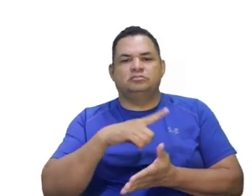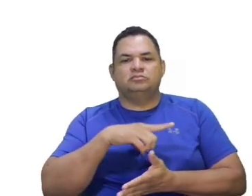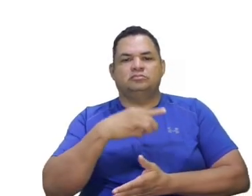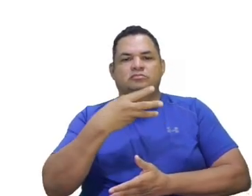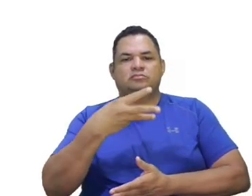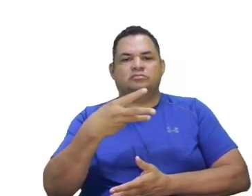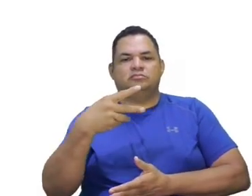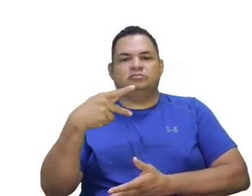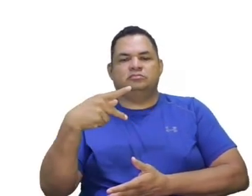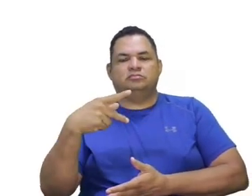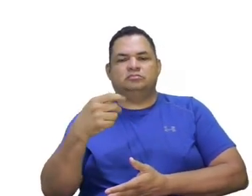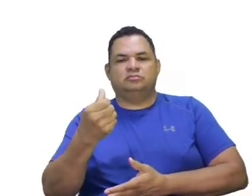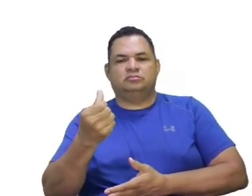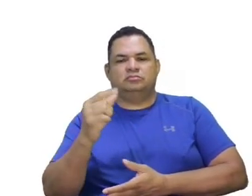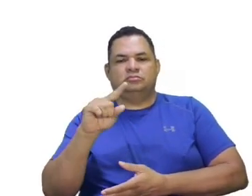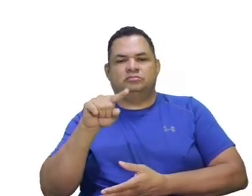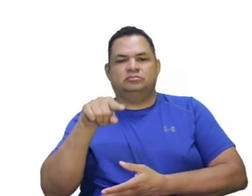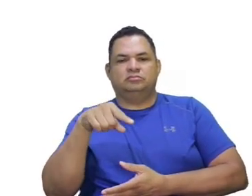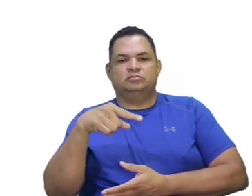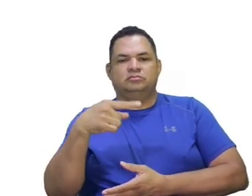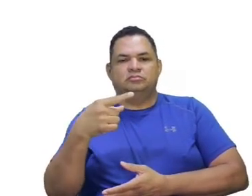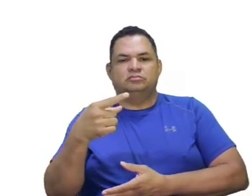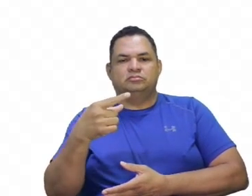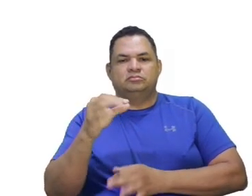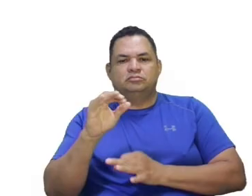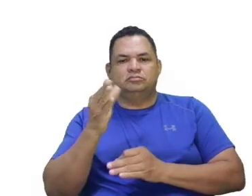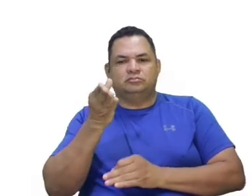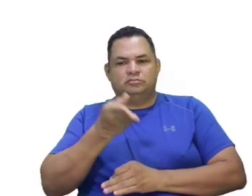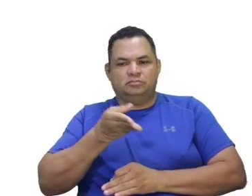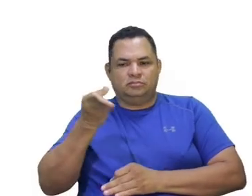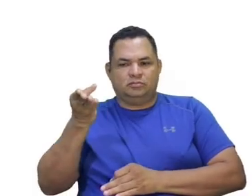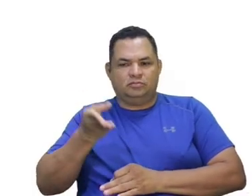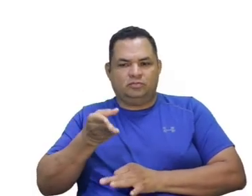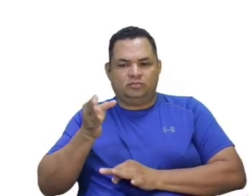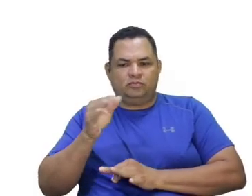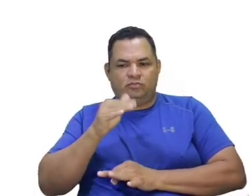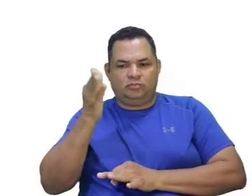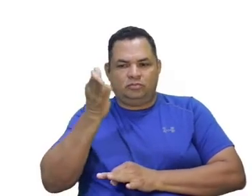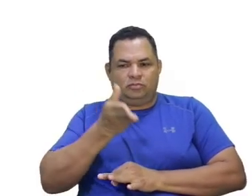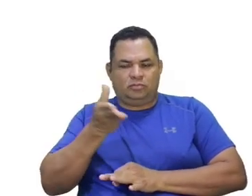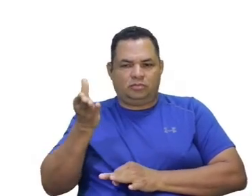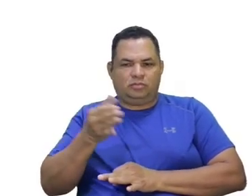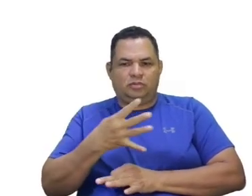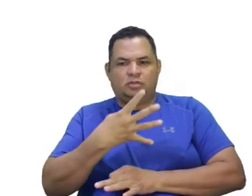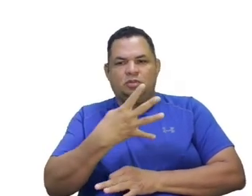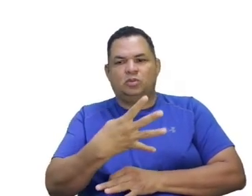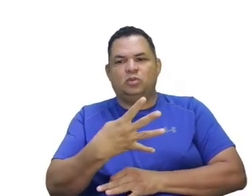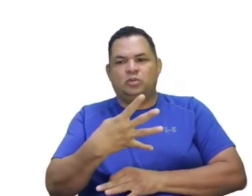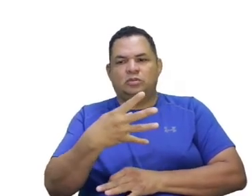eu tenho que lembrar que após ele, pelo diagrama de Linus-Pauling, vai vir o